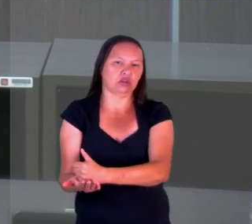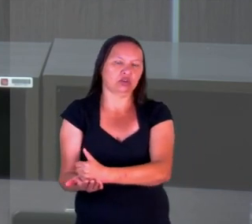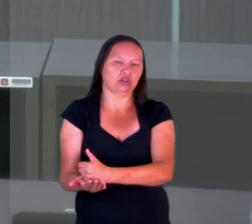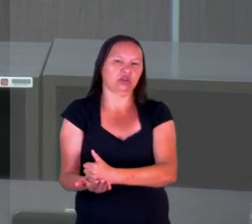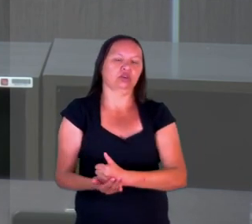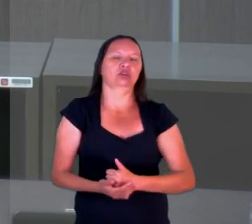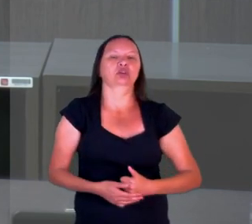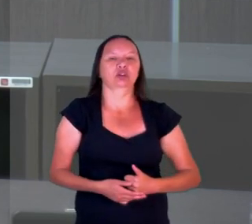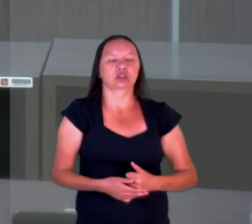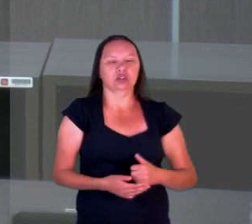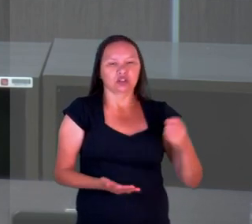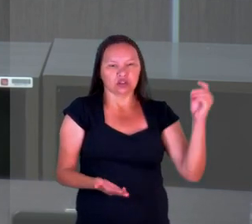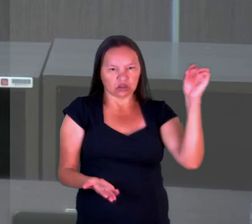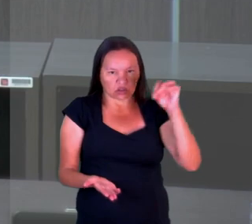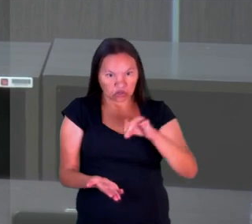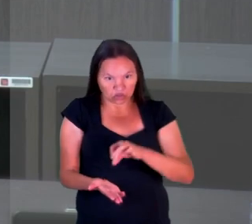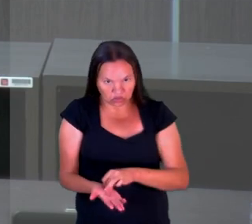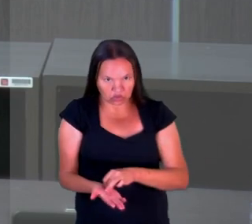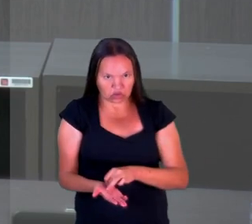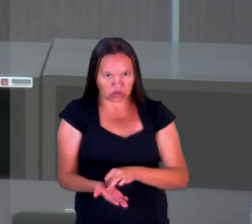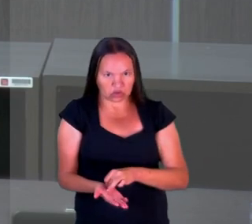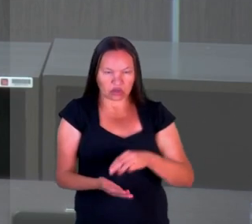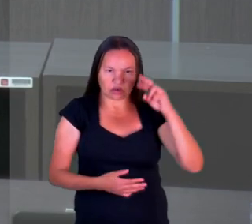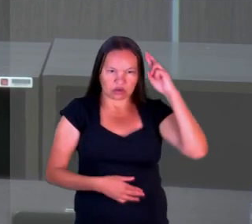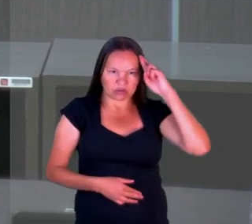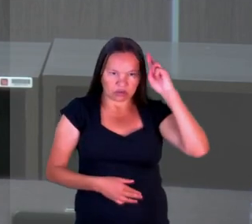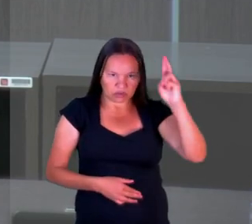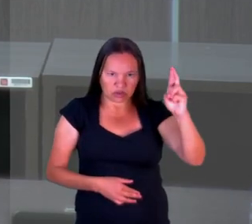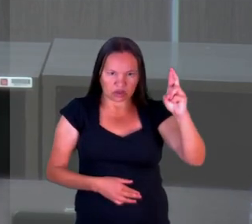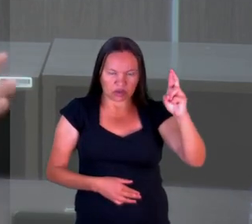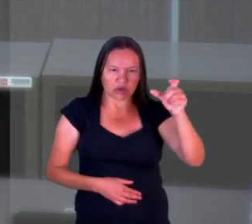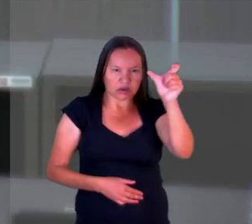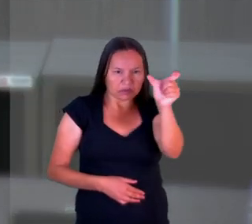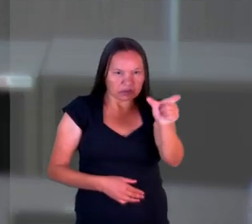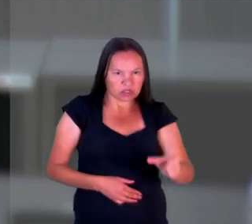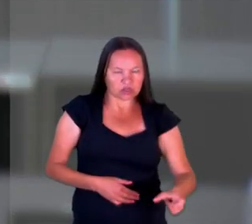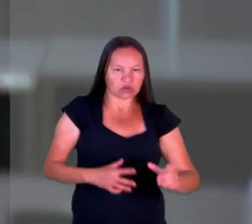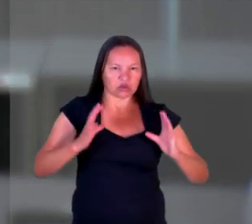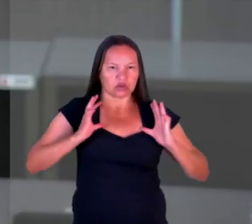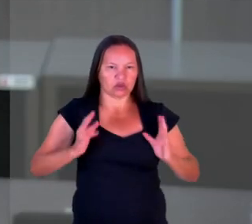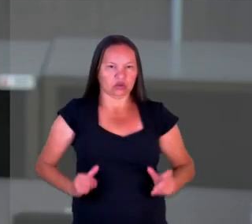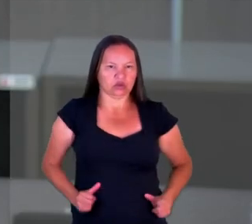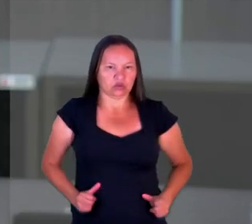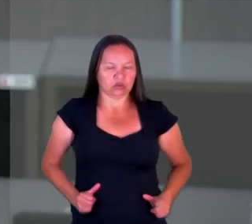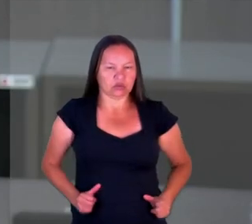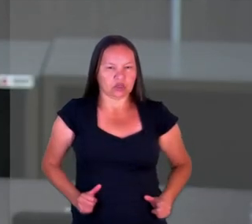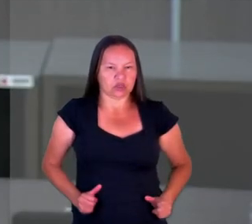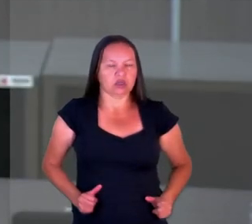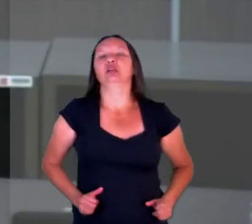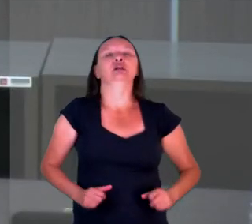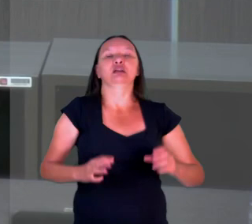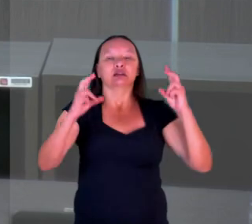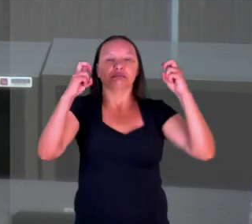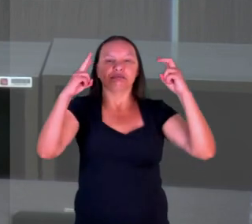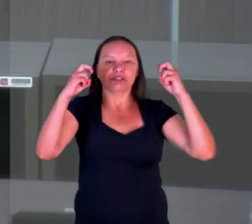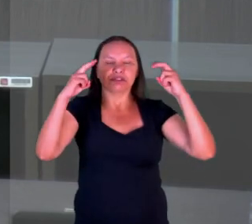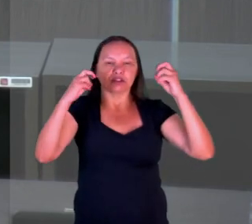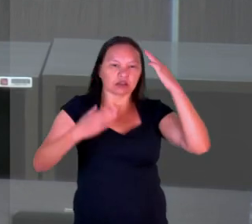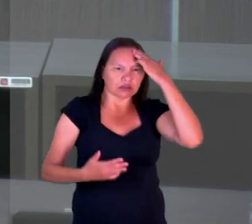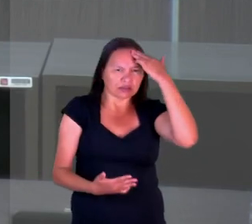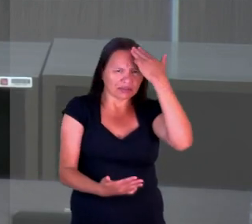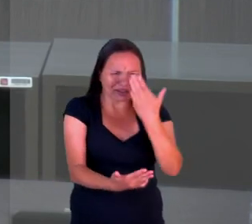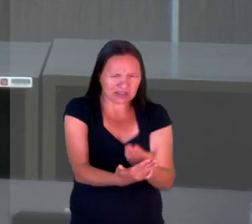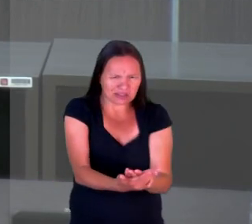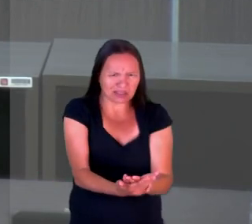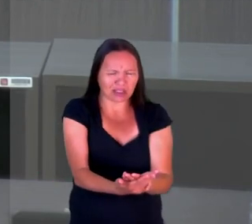epicentro é o respeito à dignidade da pessoa humana Então a partir desses eh vetores nós temos que acreditar